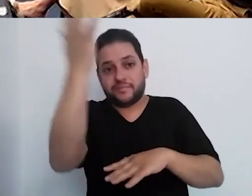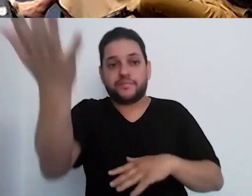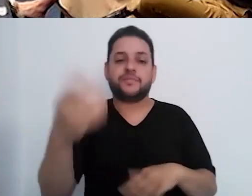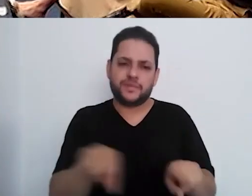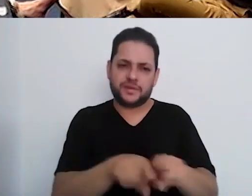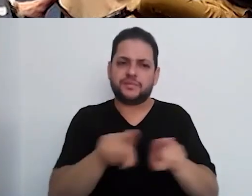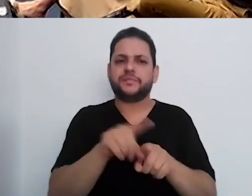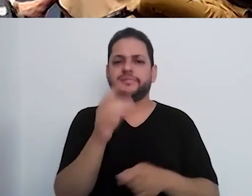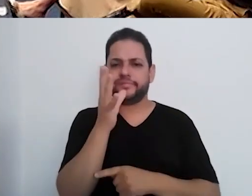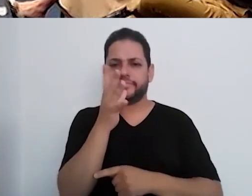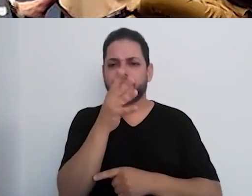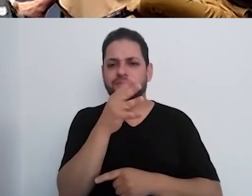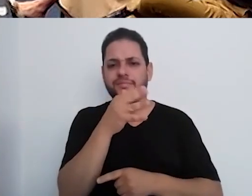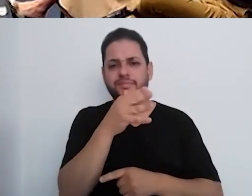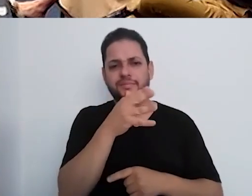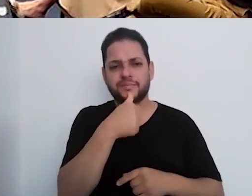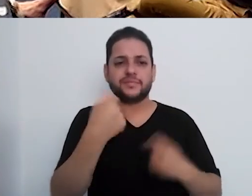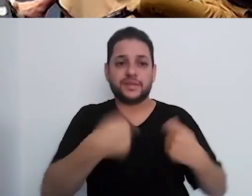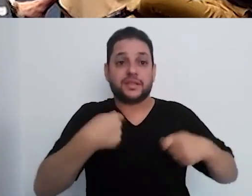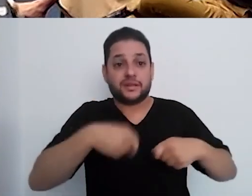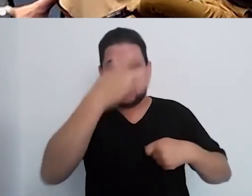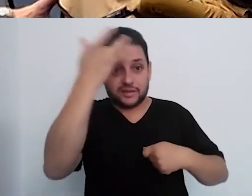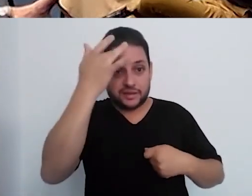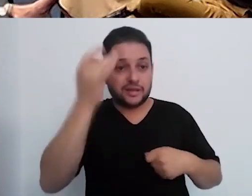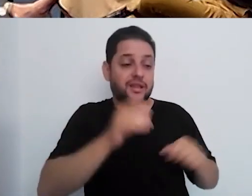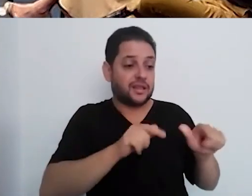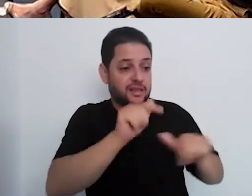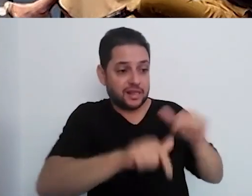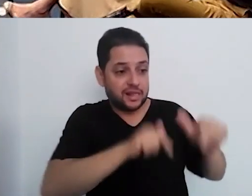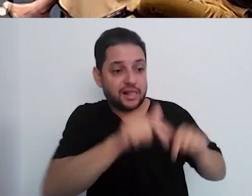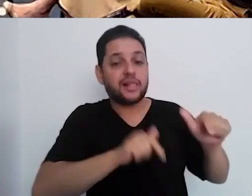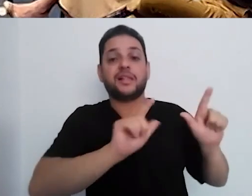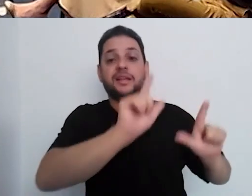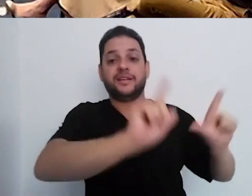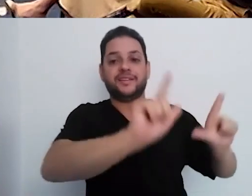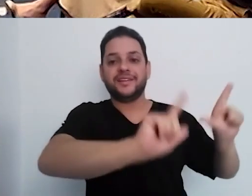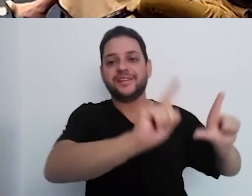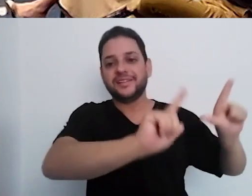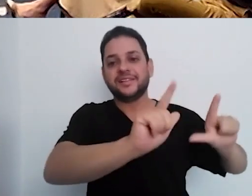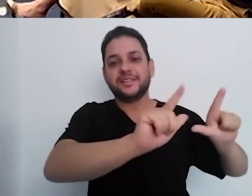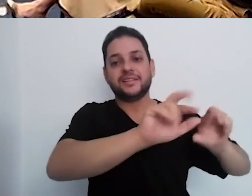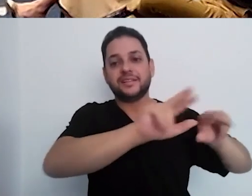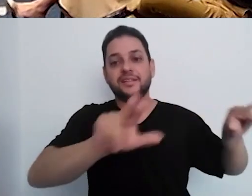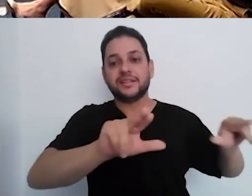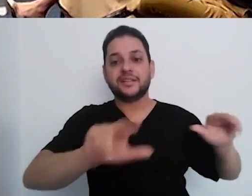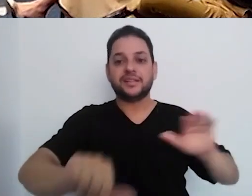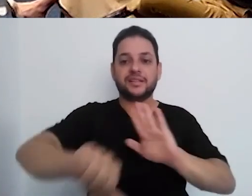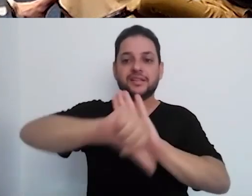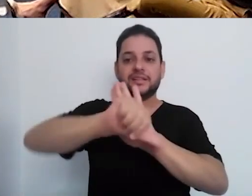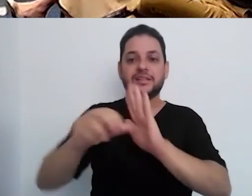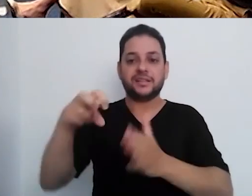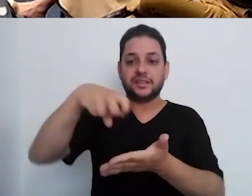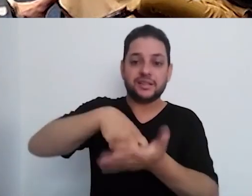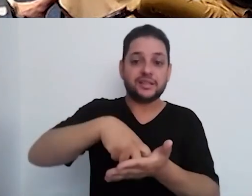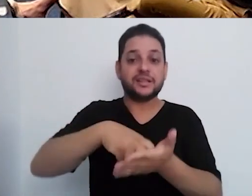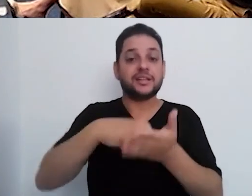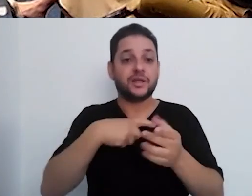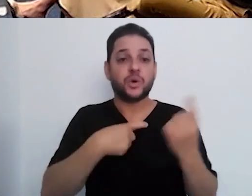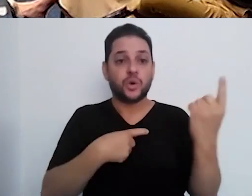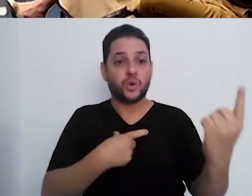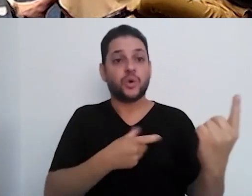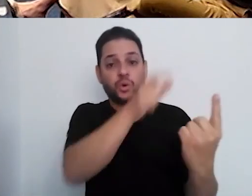gente teve que ter roteiristas que trabalham com televisão e tal. Mas no Crime e Castigo, em que a gente falava de um caso diferente em